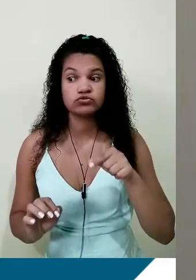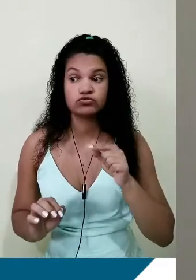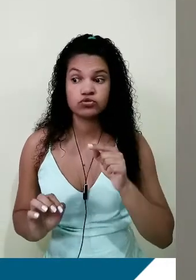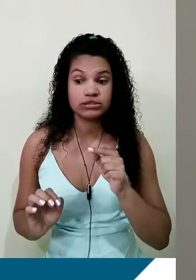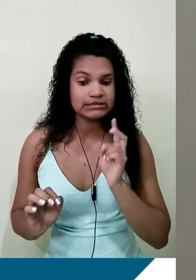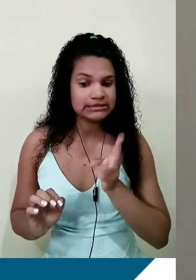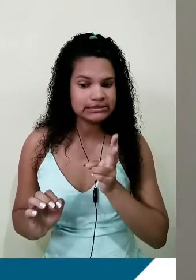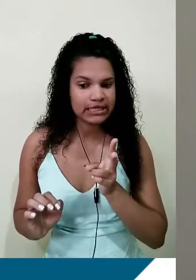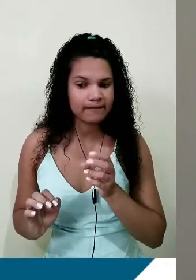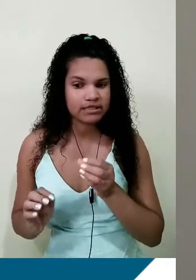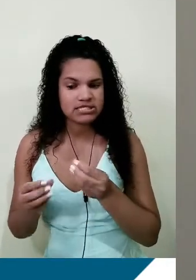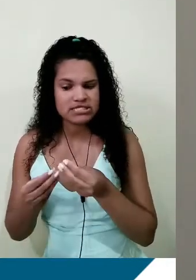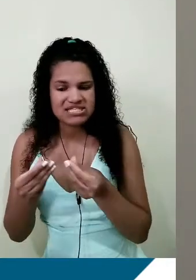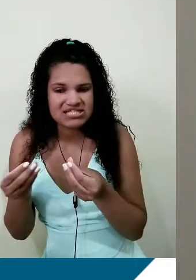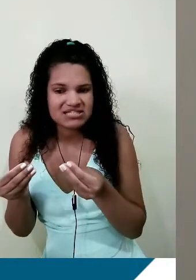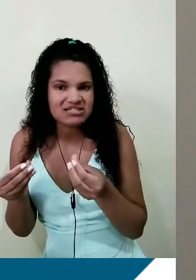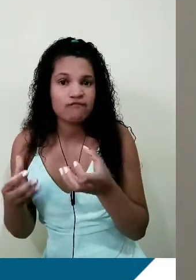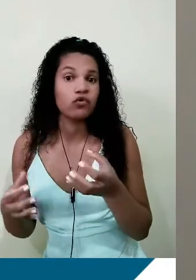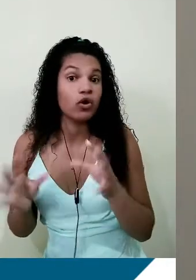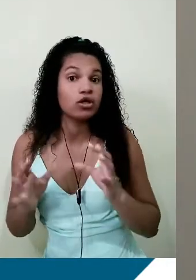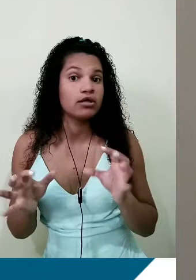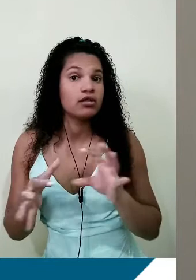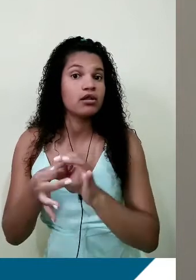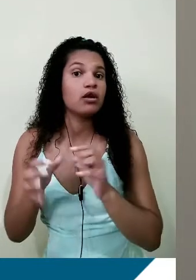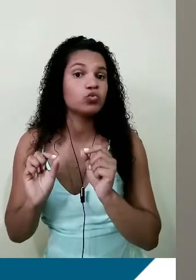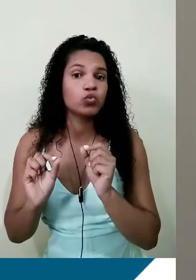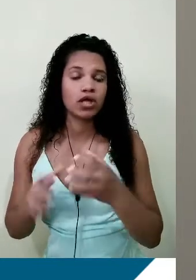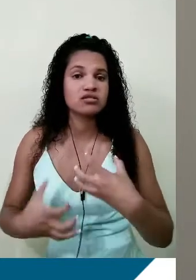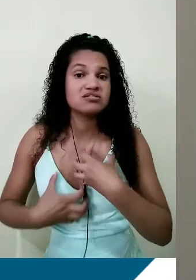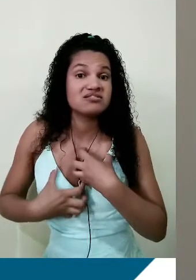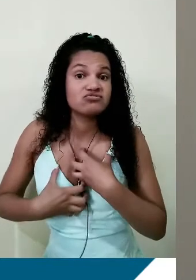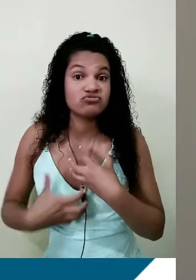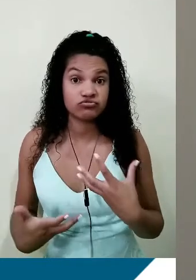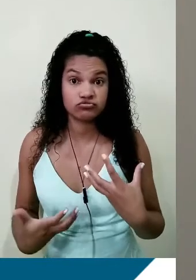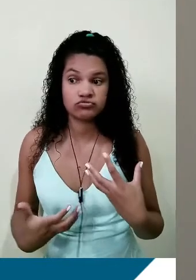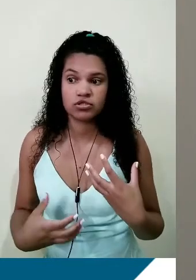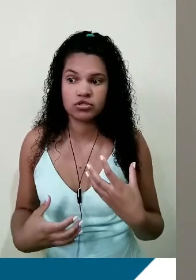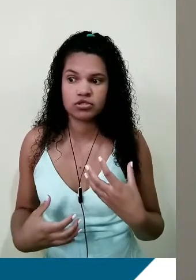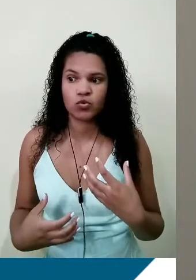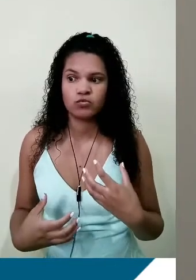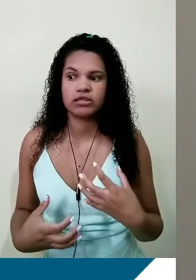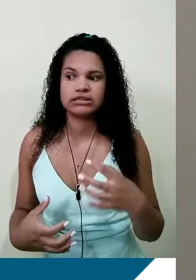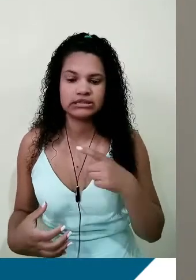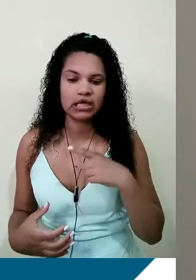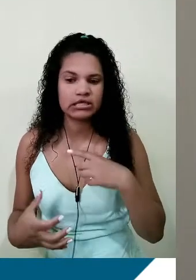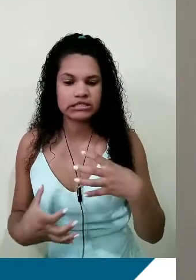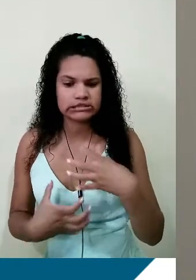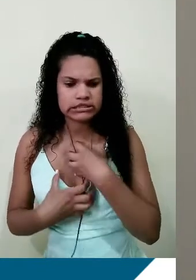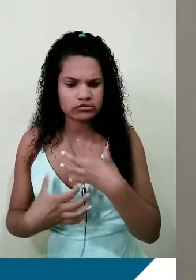é de sentir, e sentir a gente tem a sensação através da